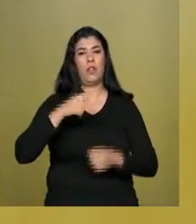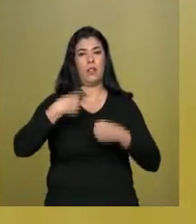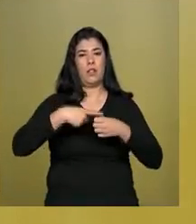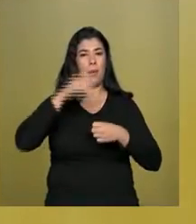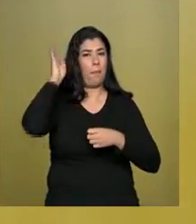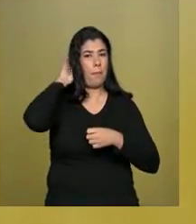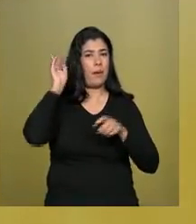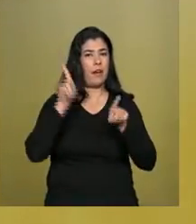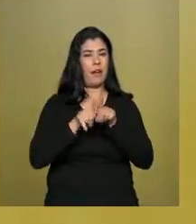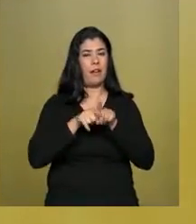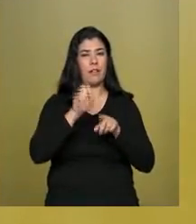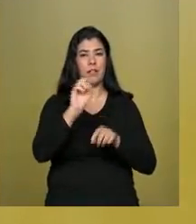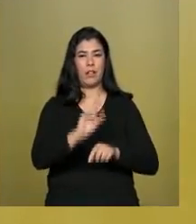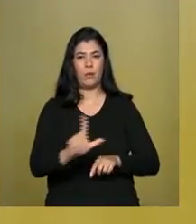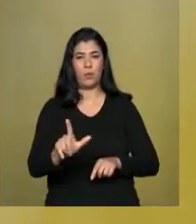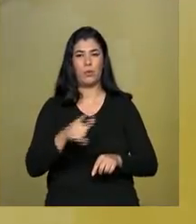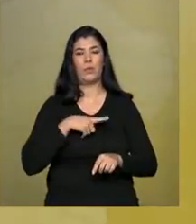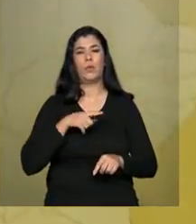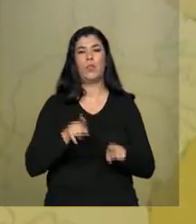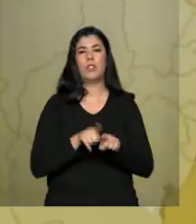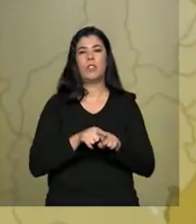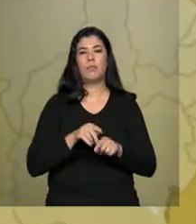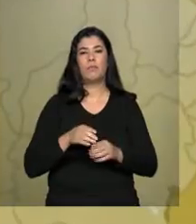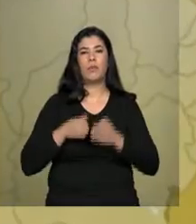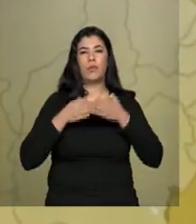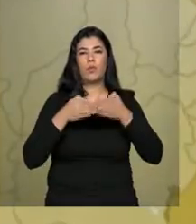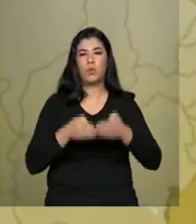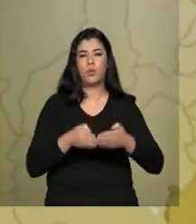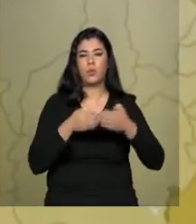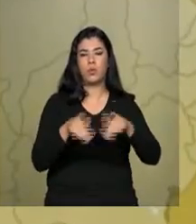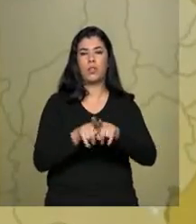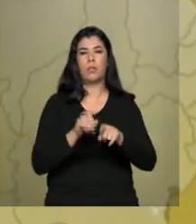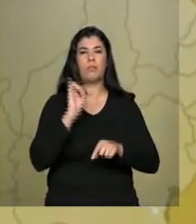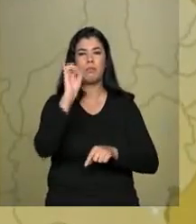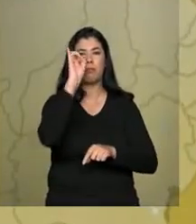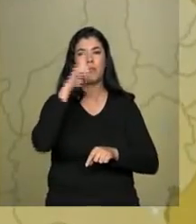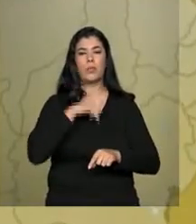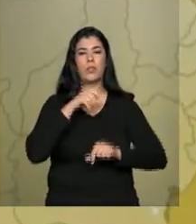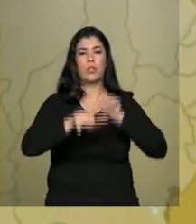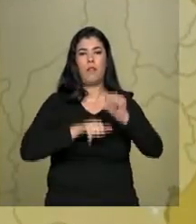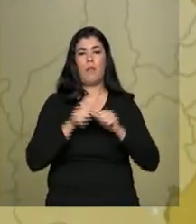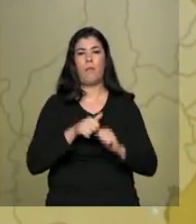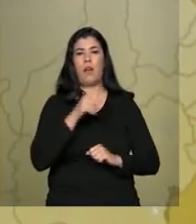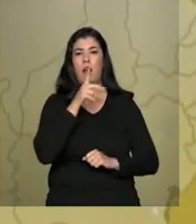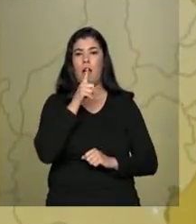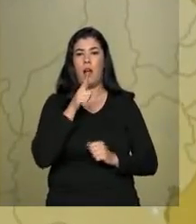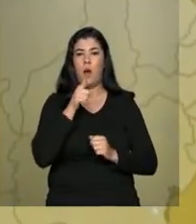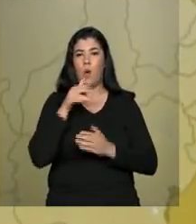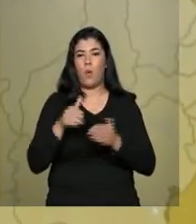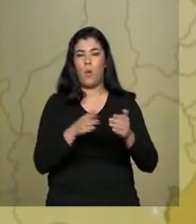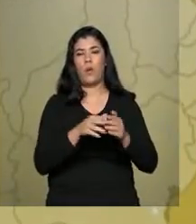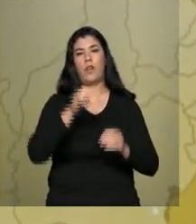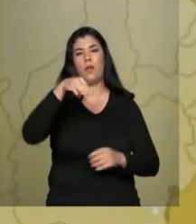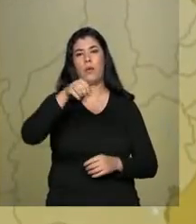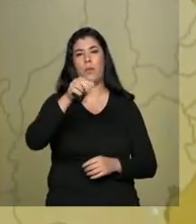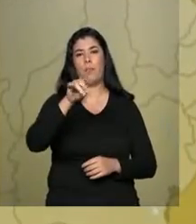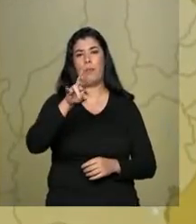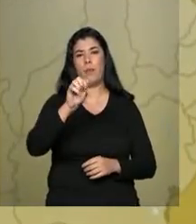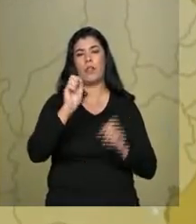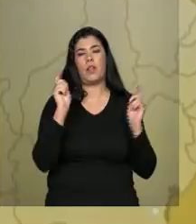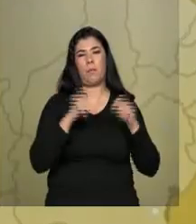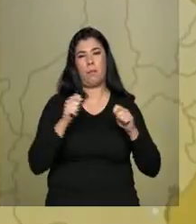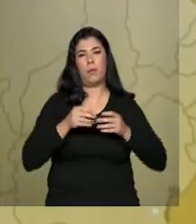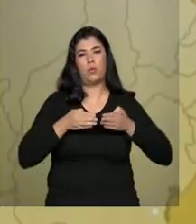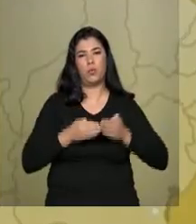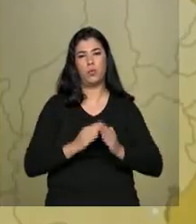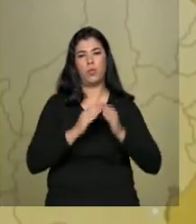Sul. Nas hidrovias, um dos principais projetos é tornar o Rio Madeira navegável durante o ano todo, por meio de